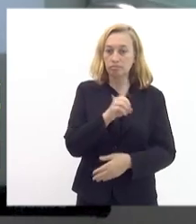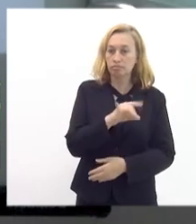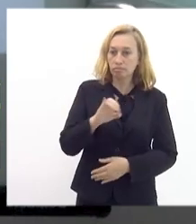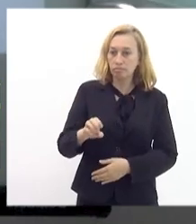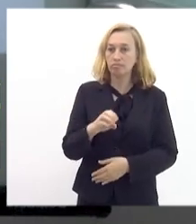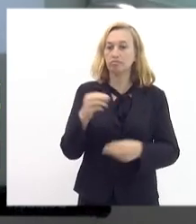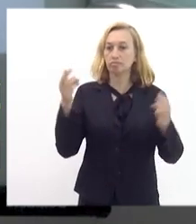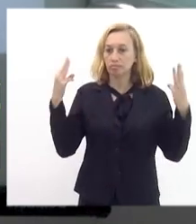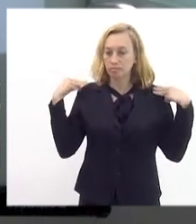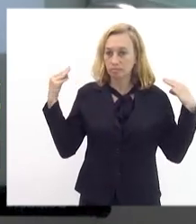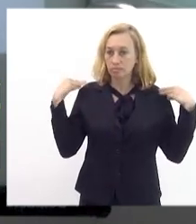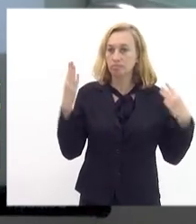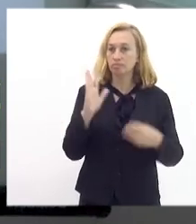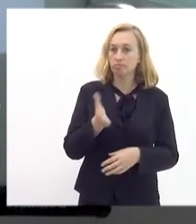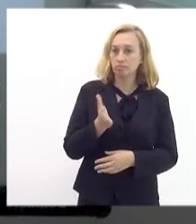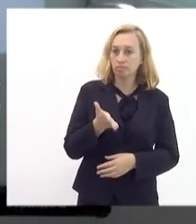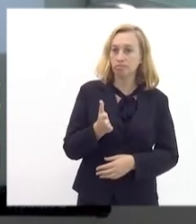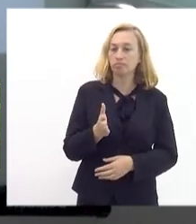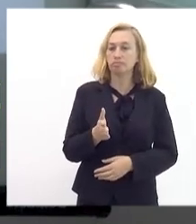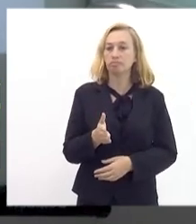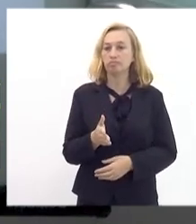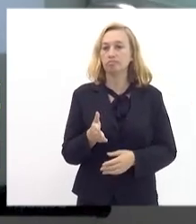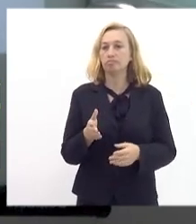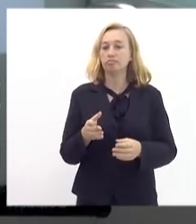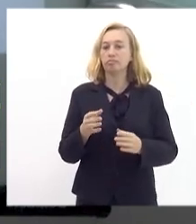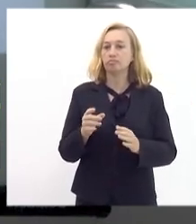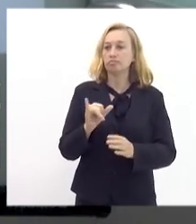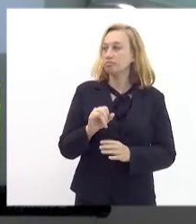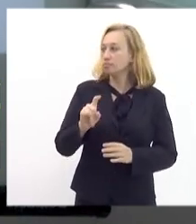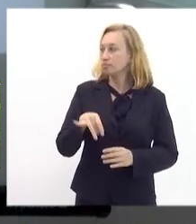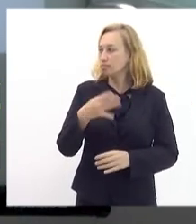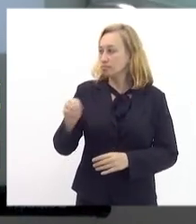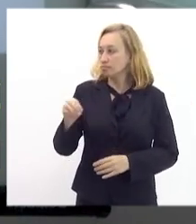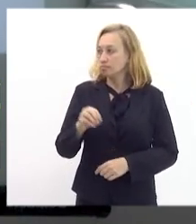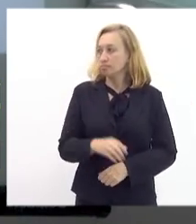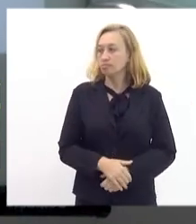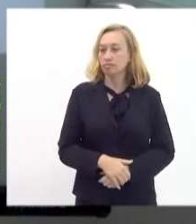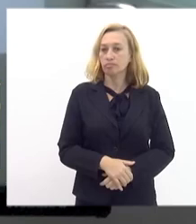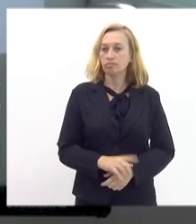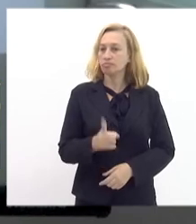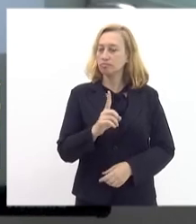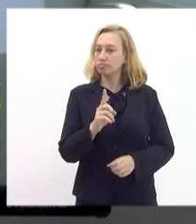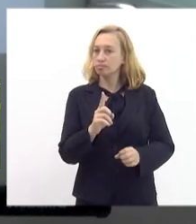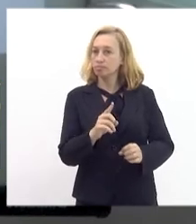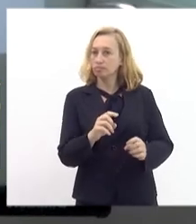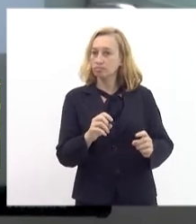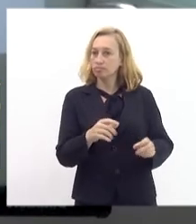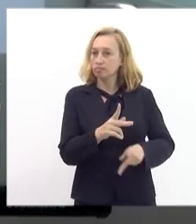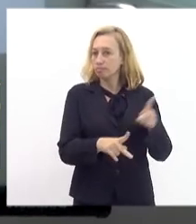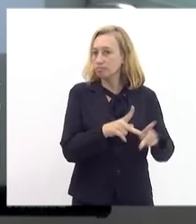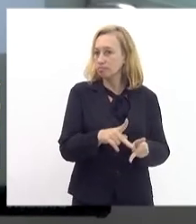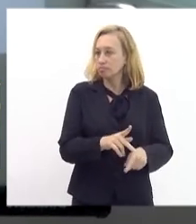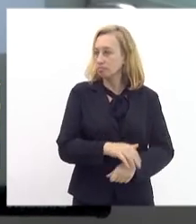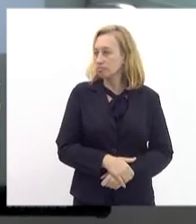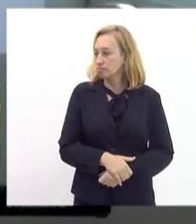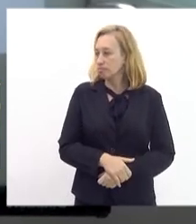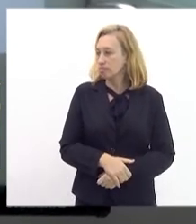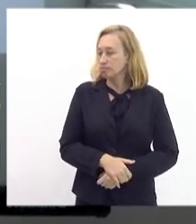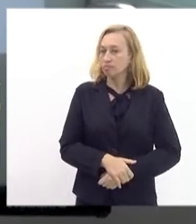Docas para marinha ele já Esse estudo essa simulação da operação mas não pela sociedade civil